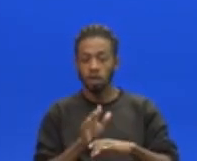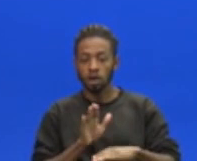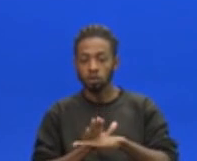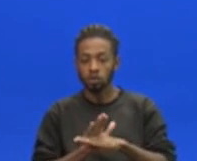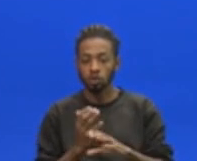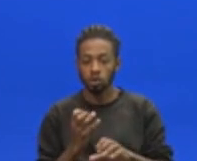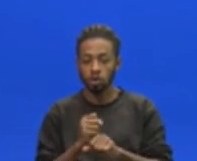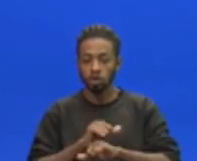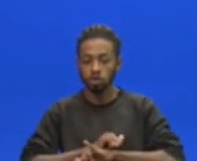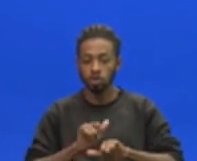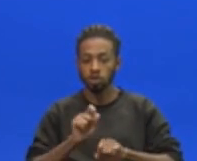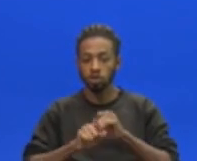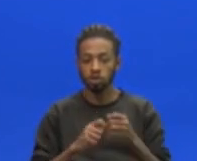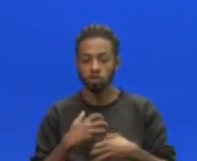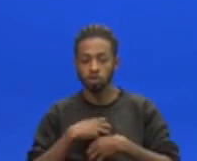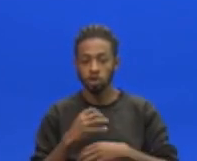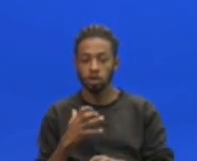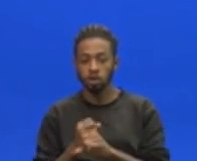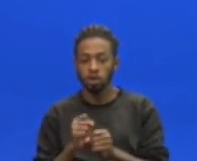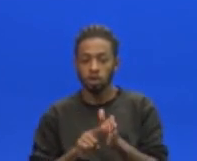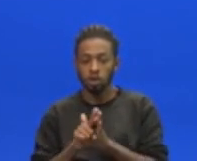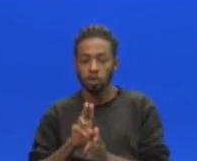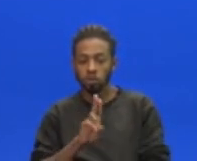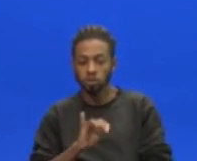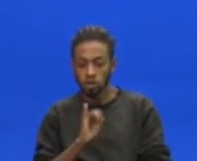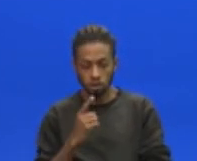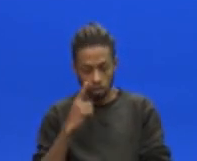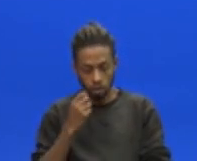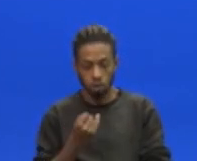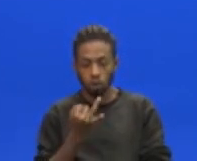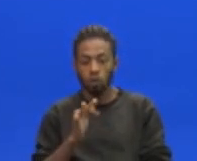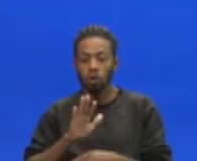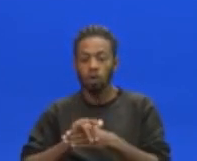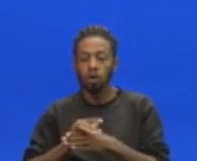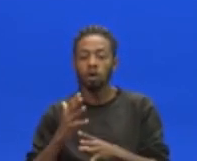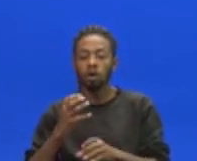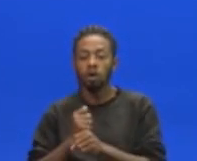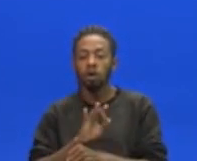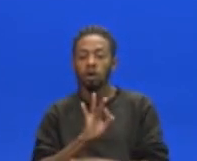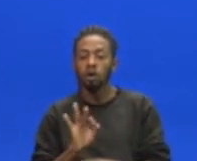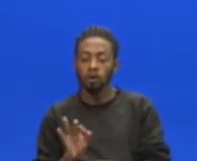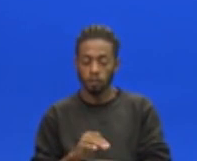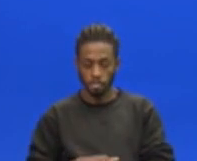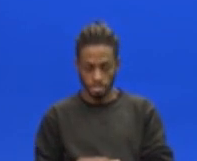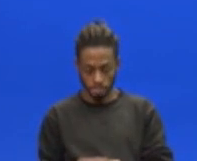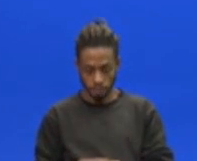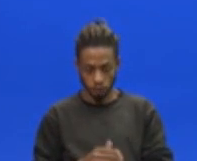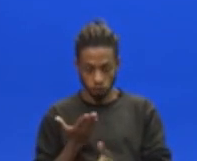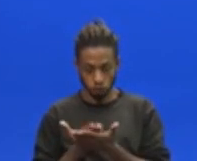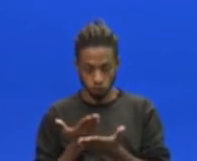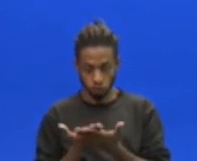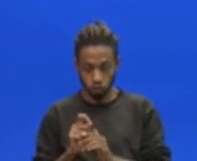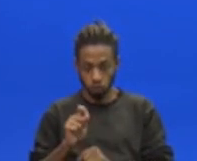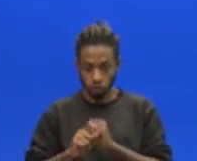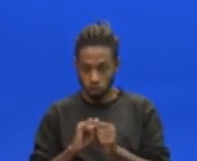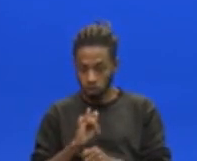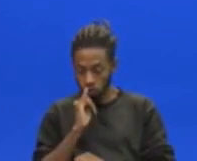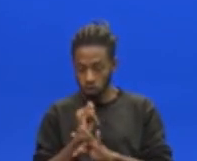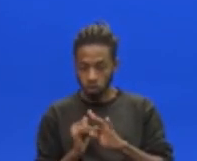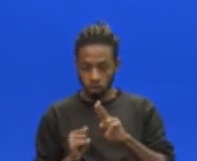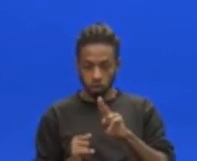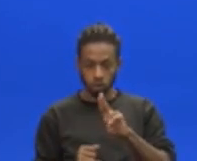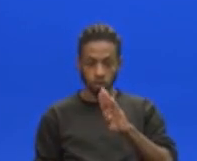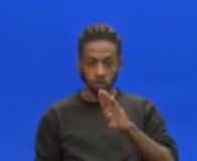estatístico utilizando na investigação clínica das doenças. Então, ele estudou principalmente casos de tuberculose e